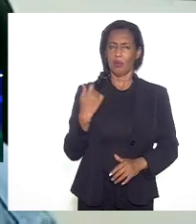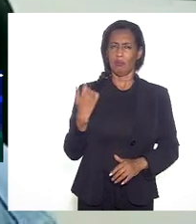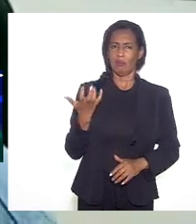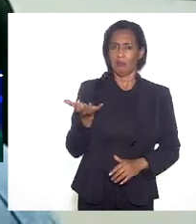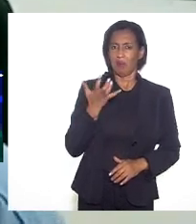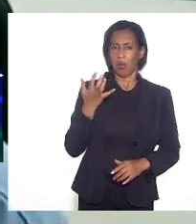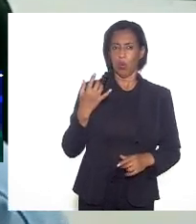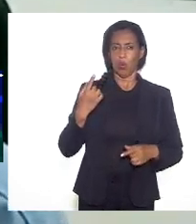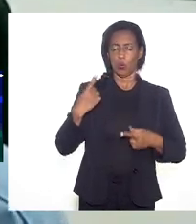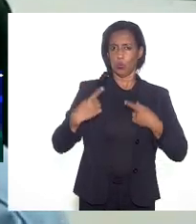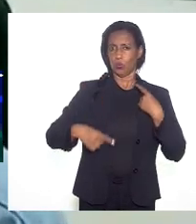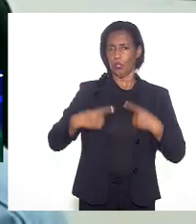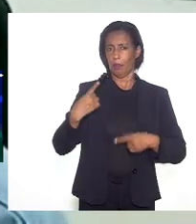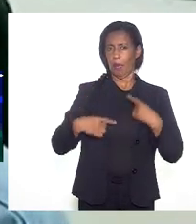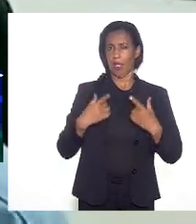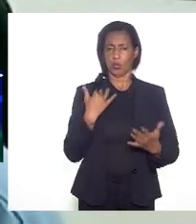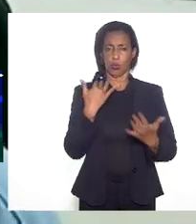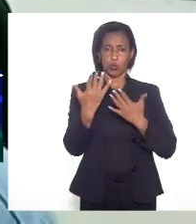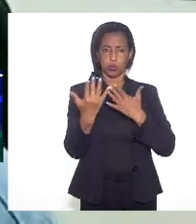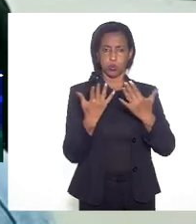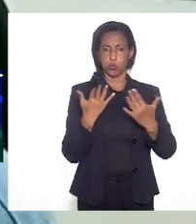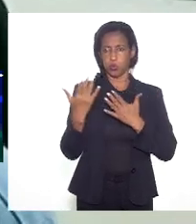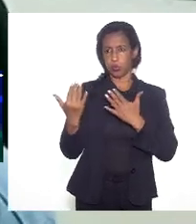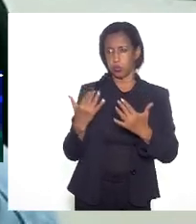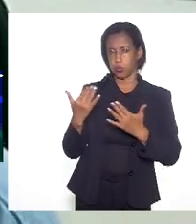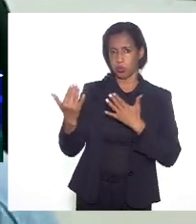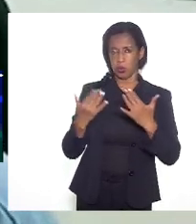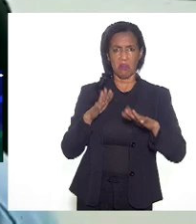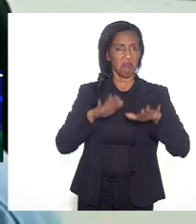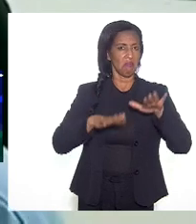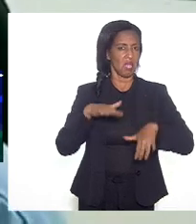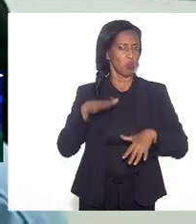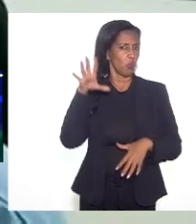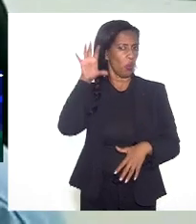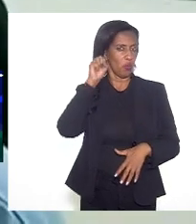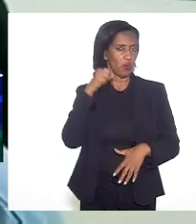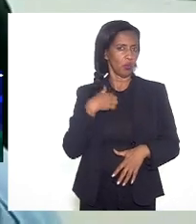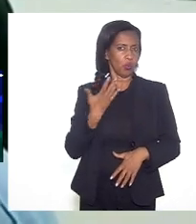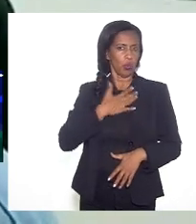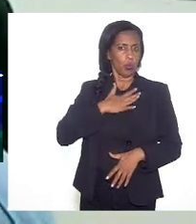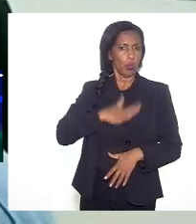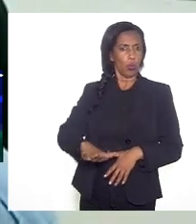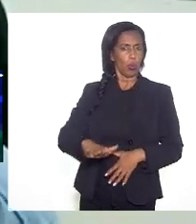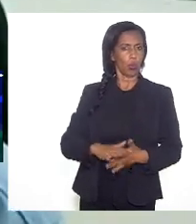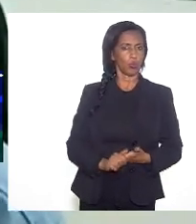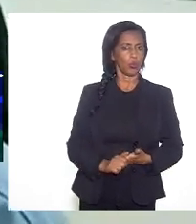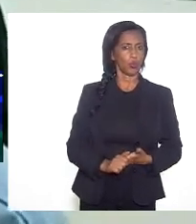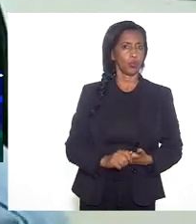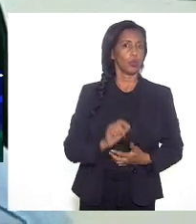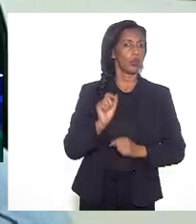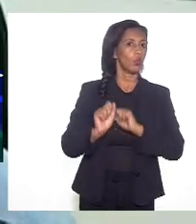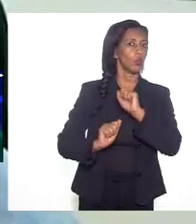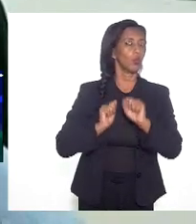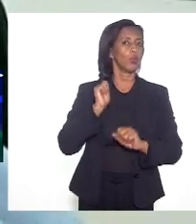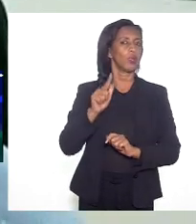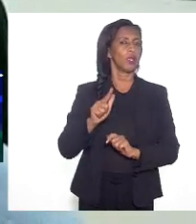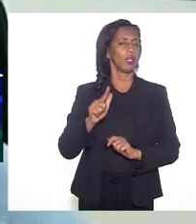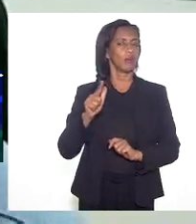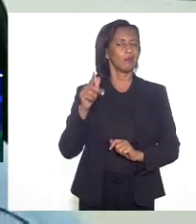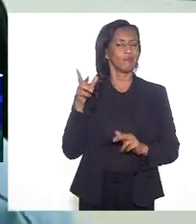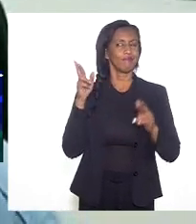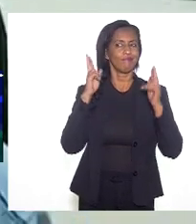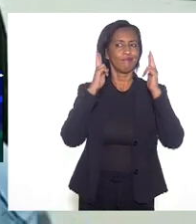o debate caloroso, mesmo ouvindo o que eu não gosto, do que aquele silêncio